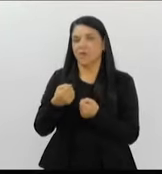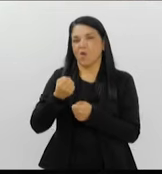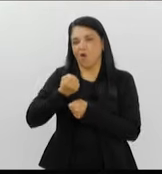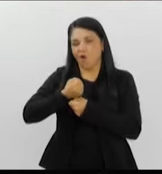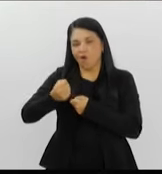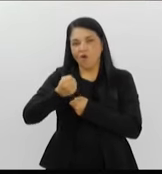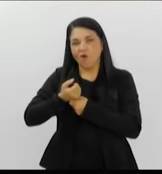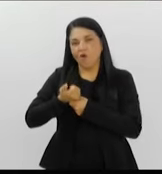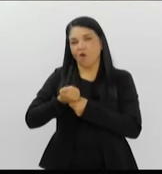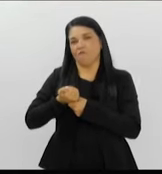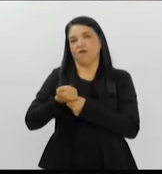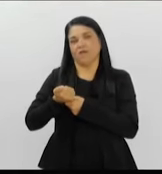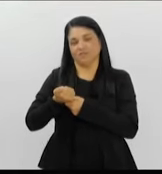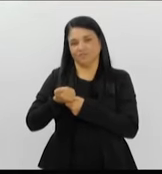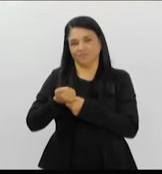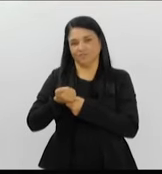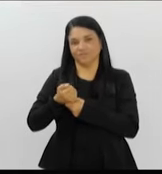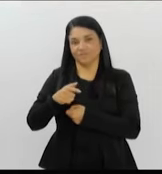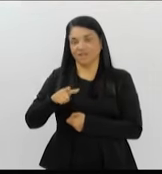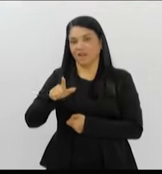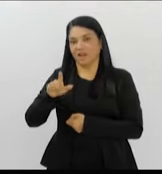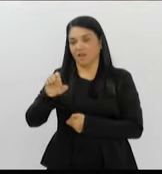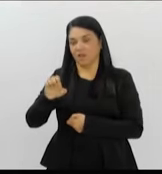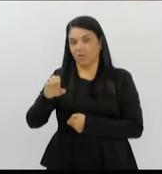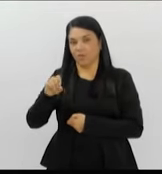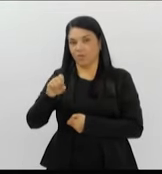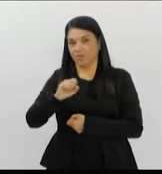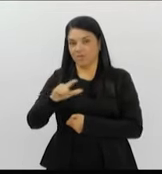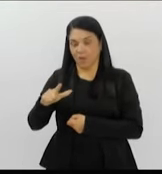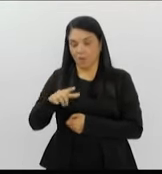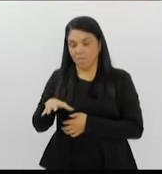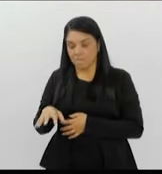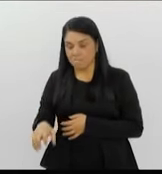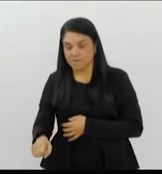covarde. O Leonel estava abaixado no chão pegando o